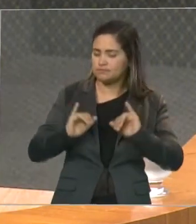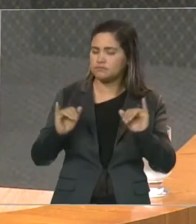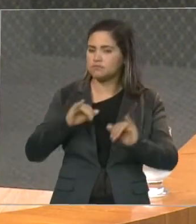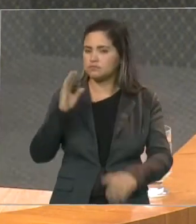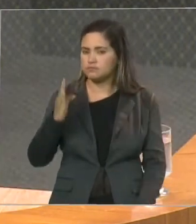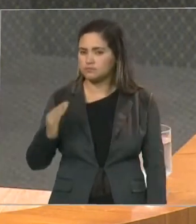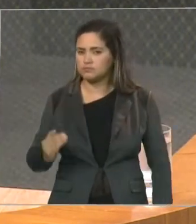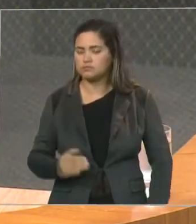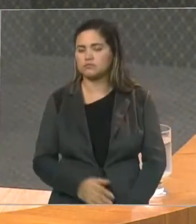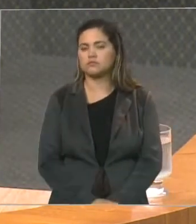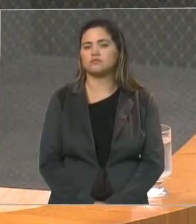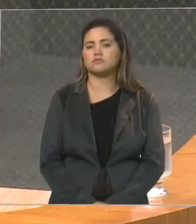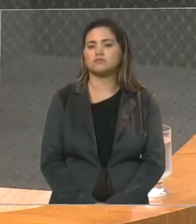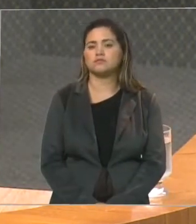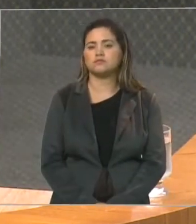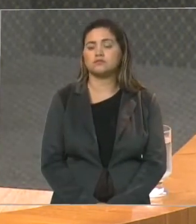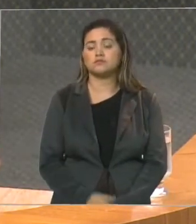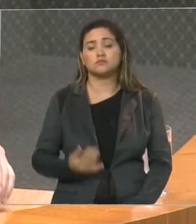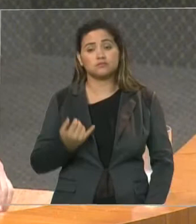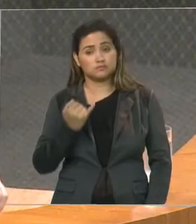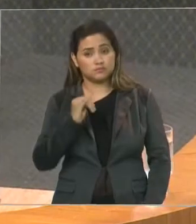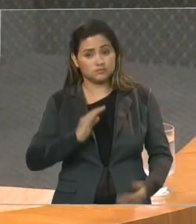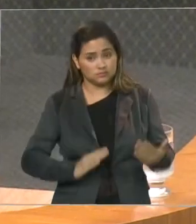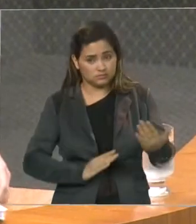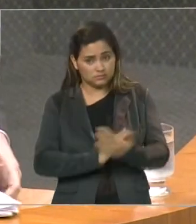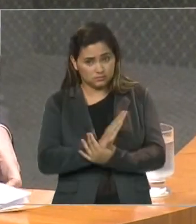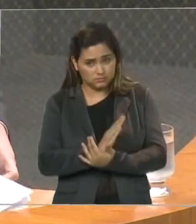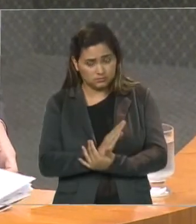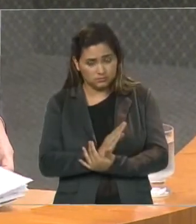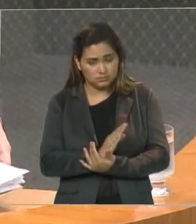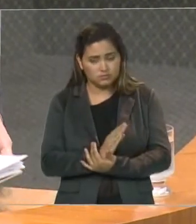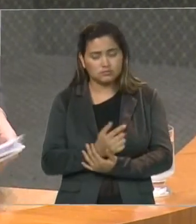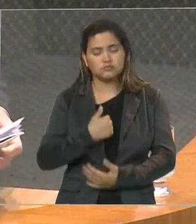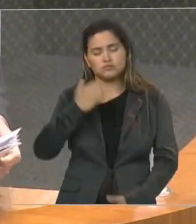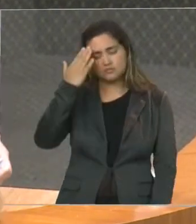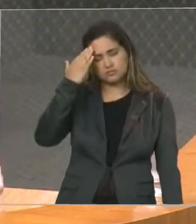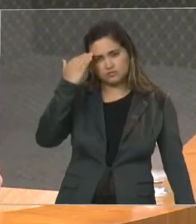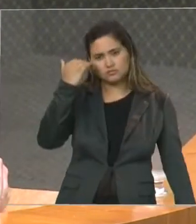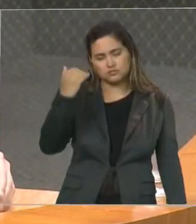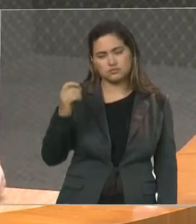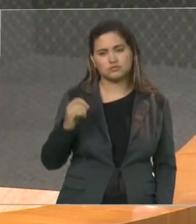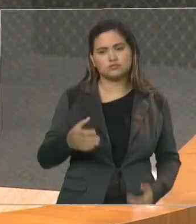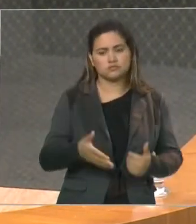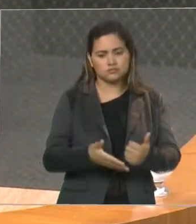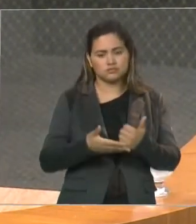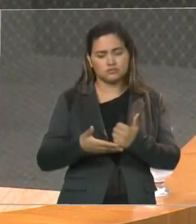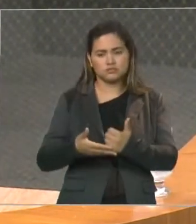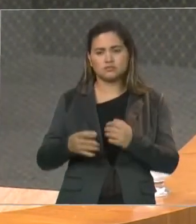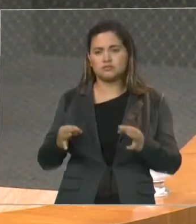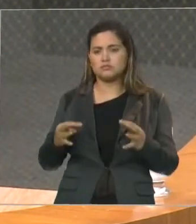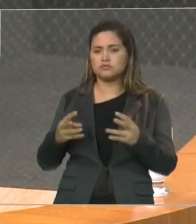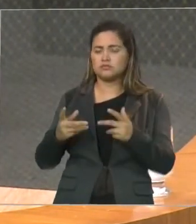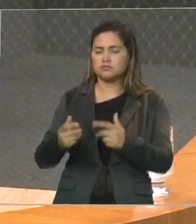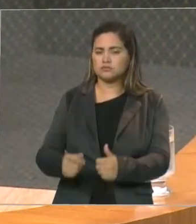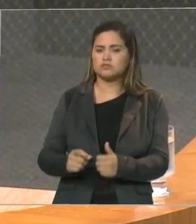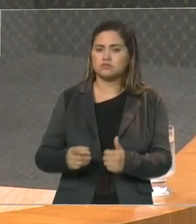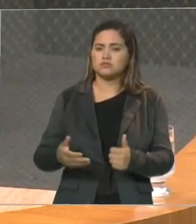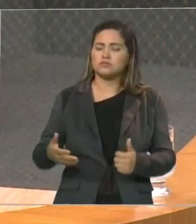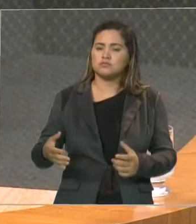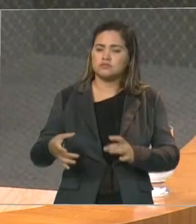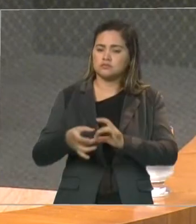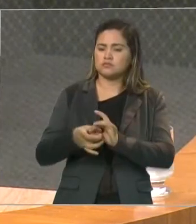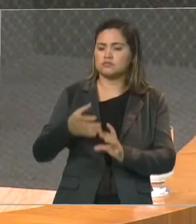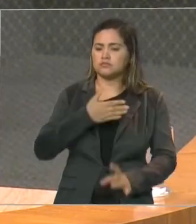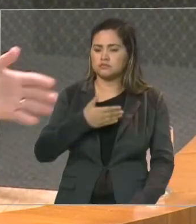Se aprovar, senhoras e senhores deputados, eu tenho certeza que contaremos com o apoio de todos aqueles que pertencem à base do